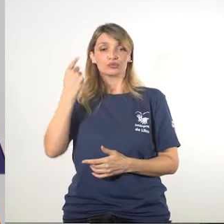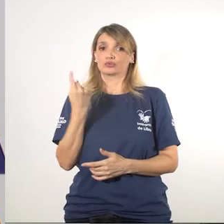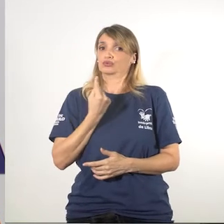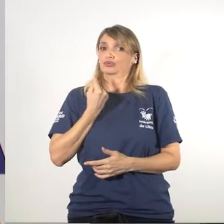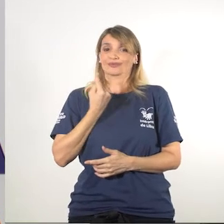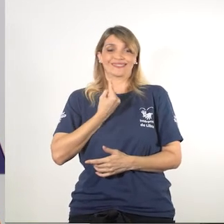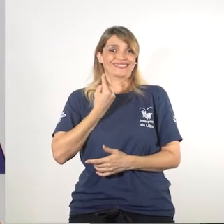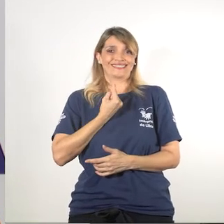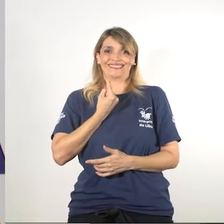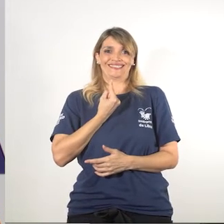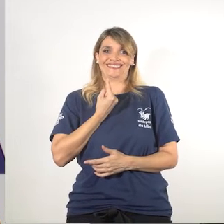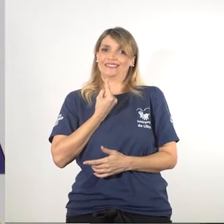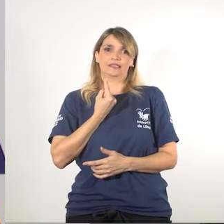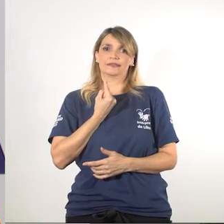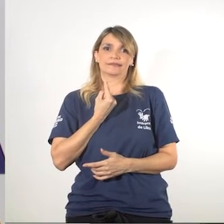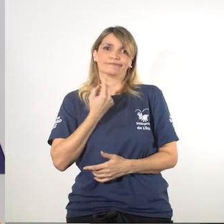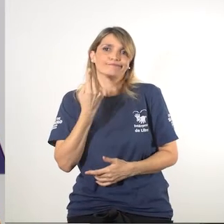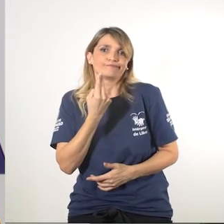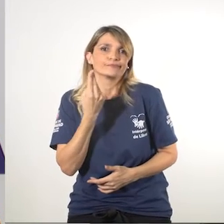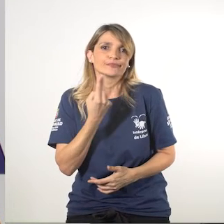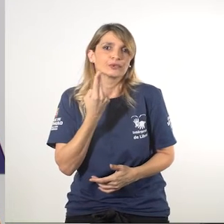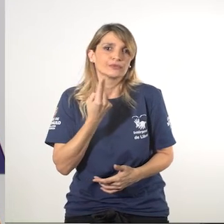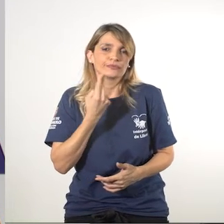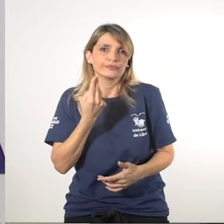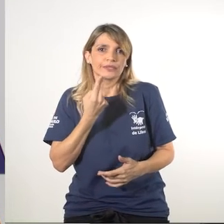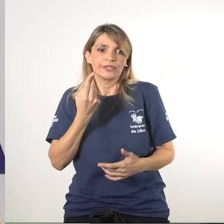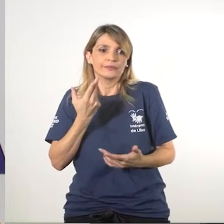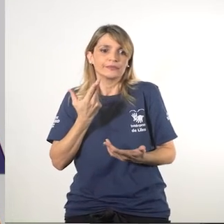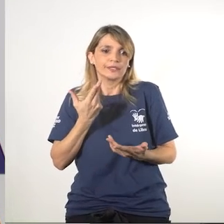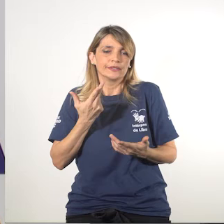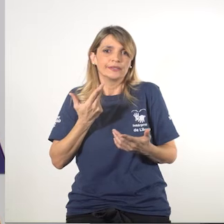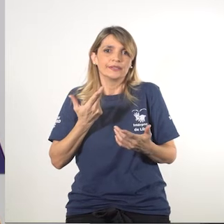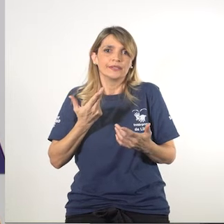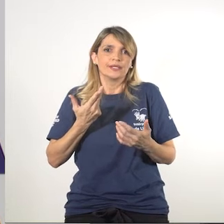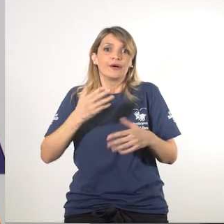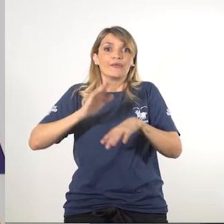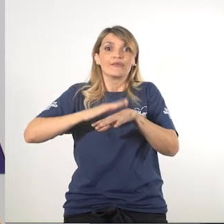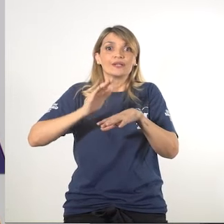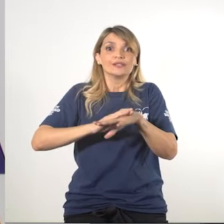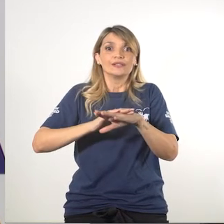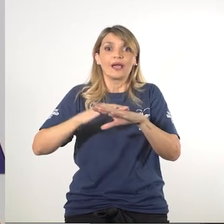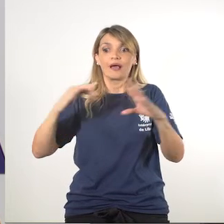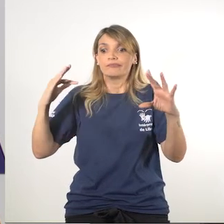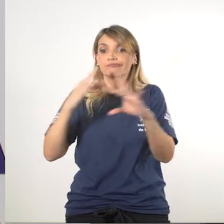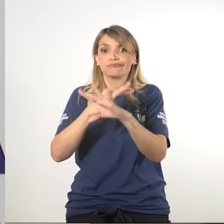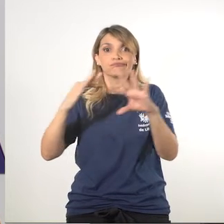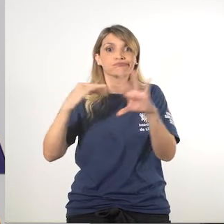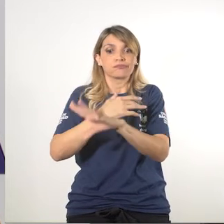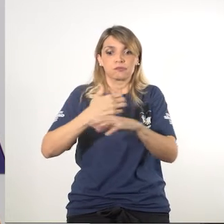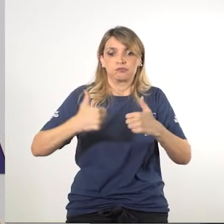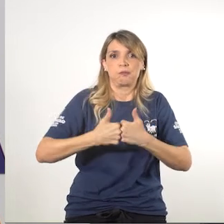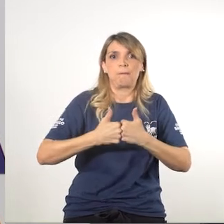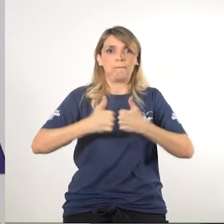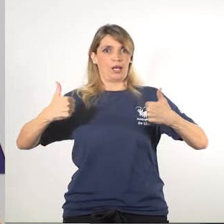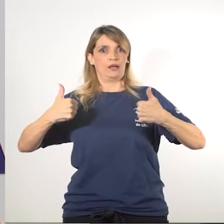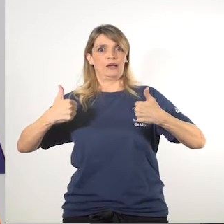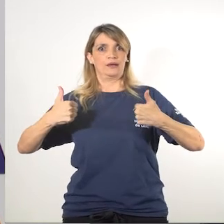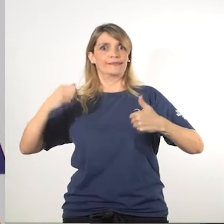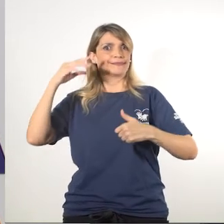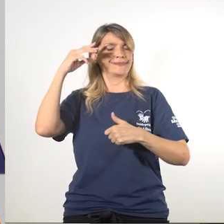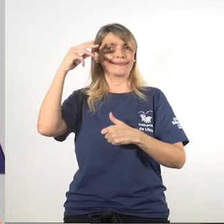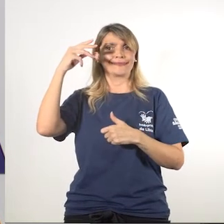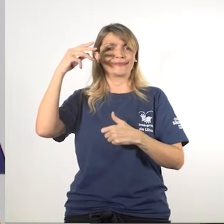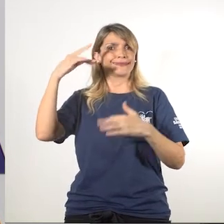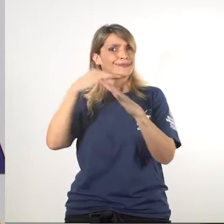sozinha não consegue efetivar um lockdown numa cidade complexa como a cidade de São